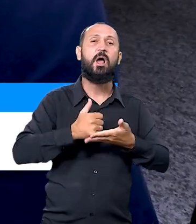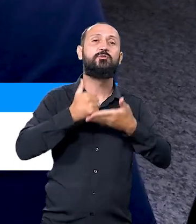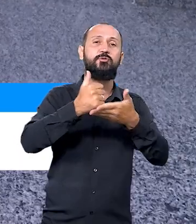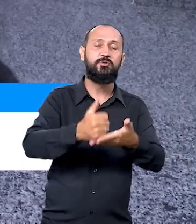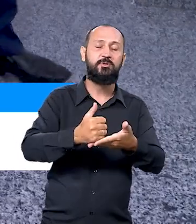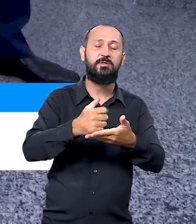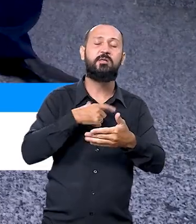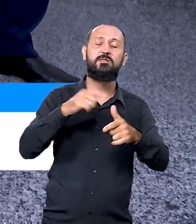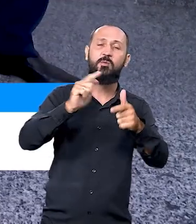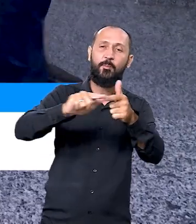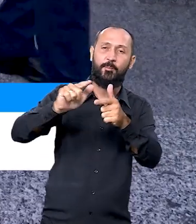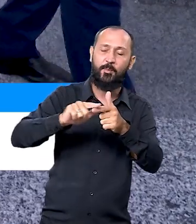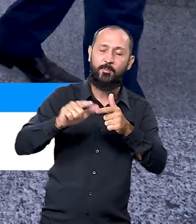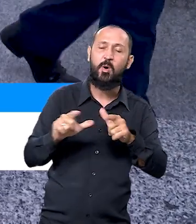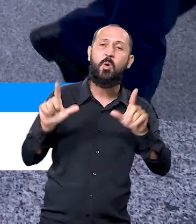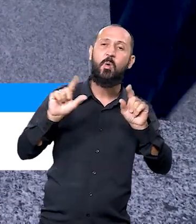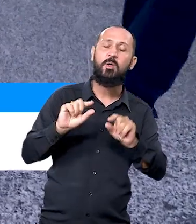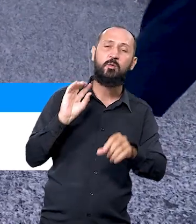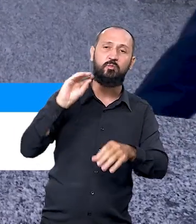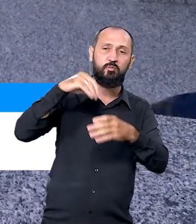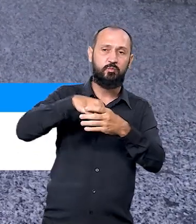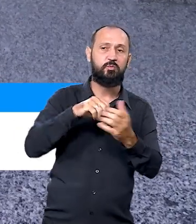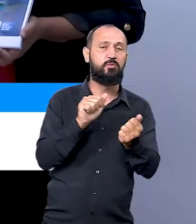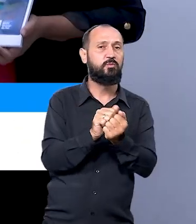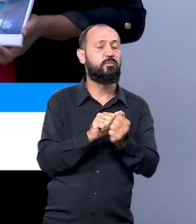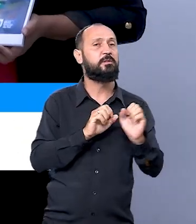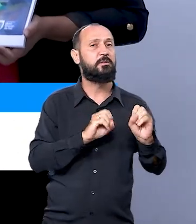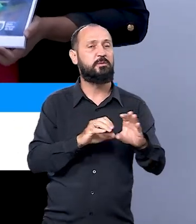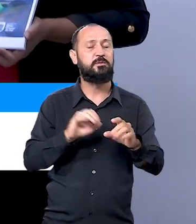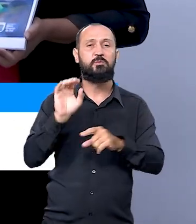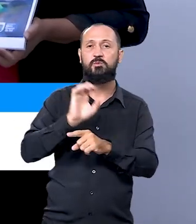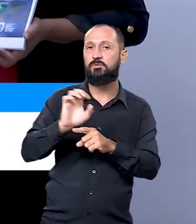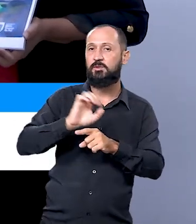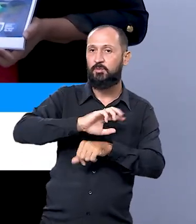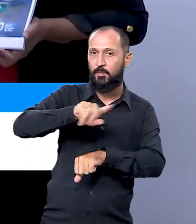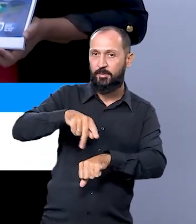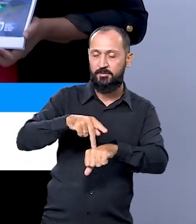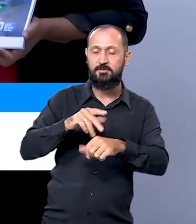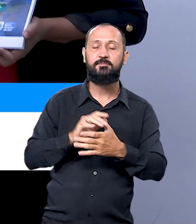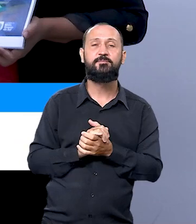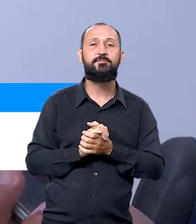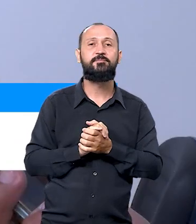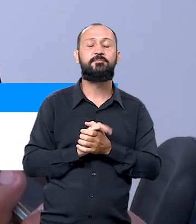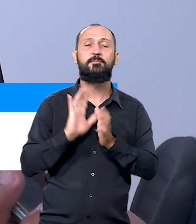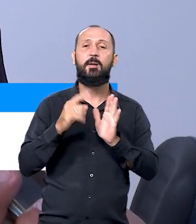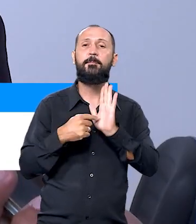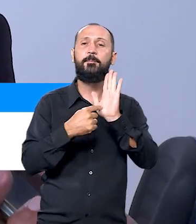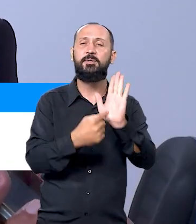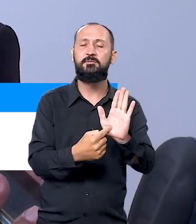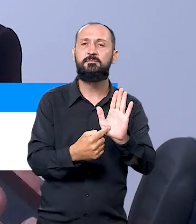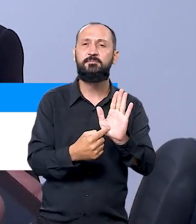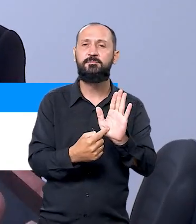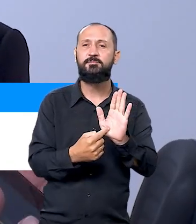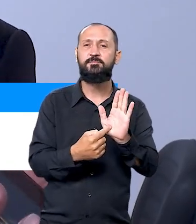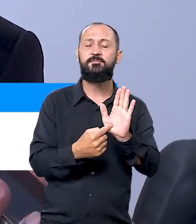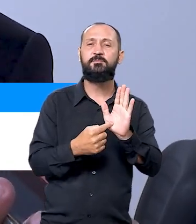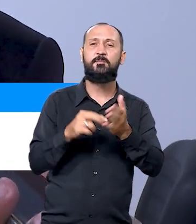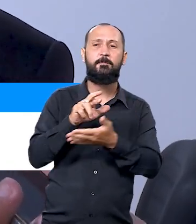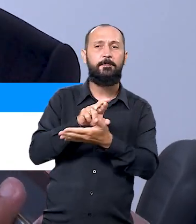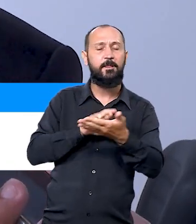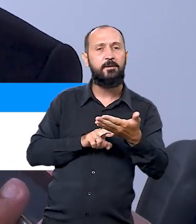gente consegue ajudar a minimizar os problemas que é inerente à educação não só do nosso Estado mas do nosso país para apresentar